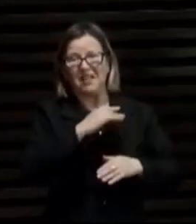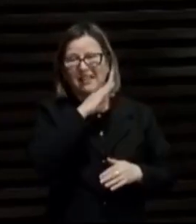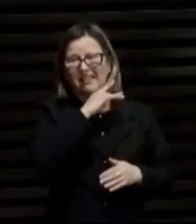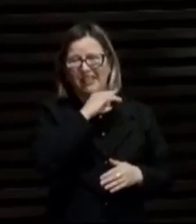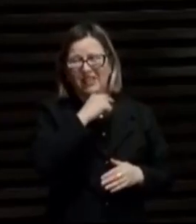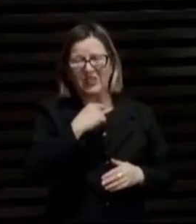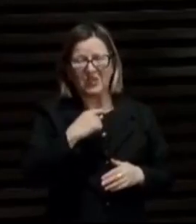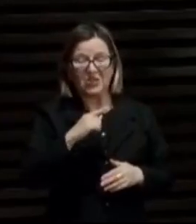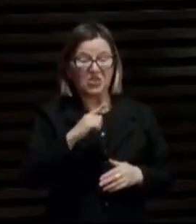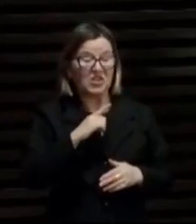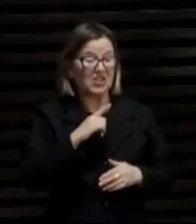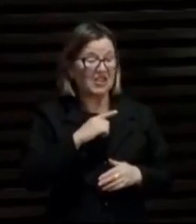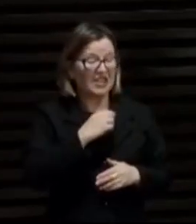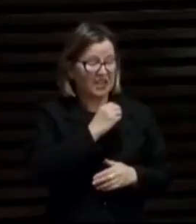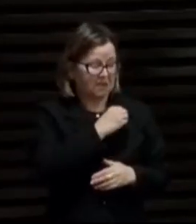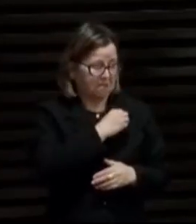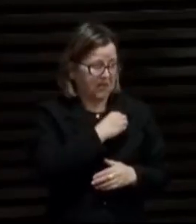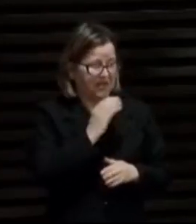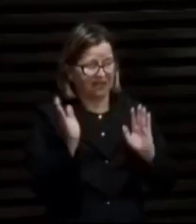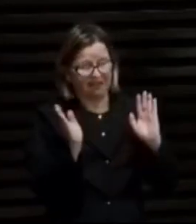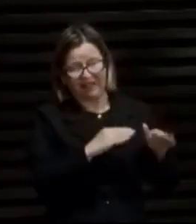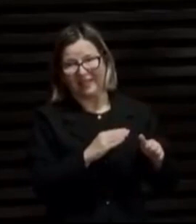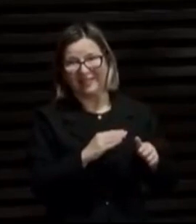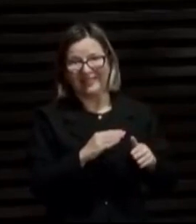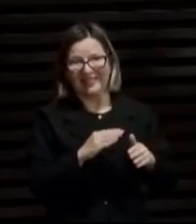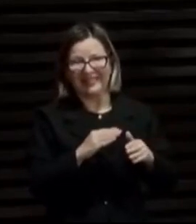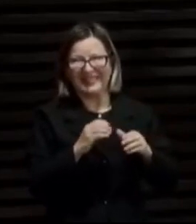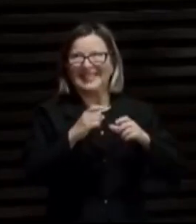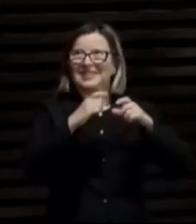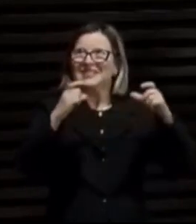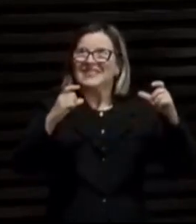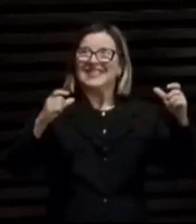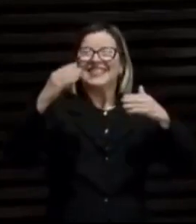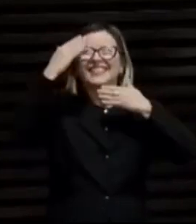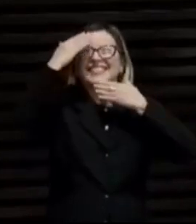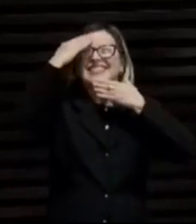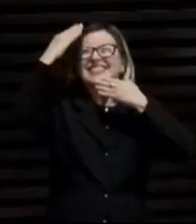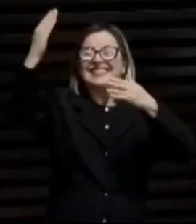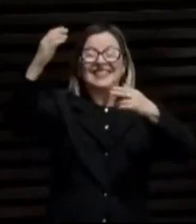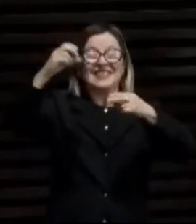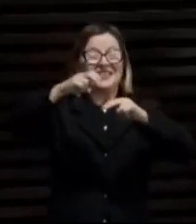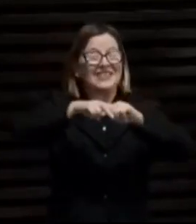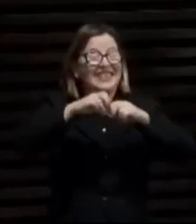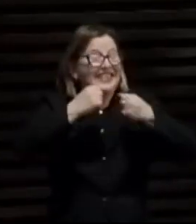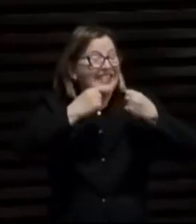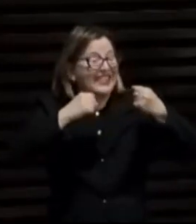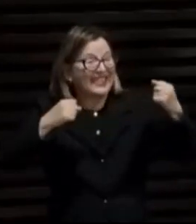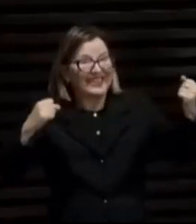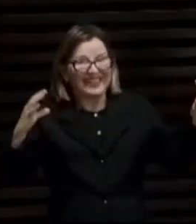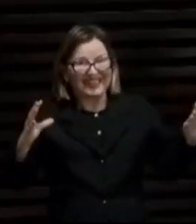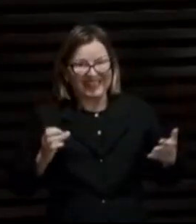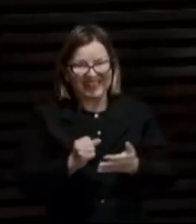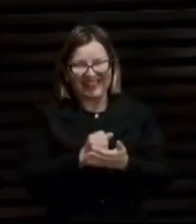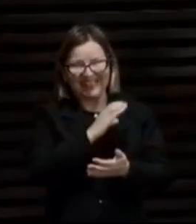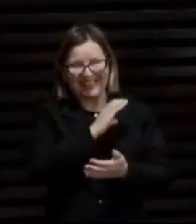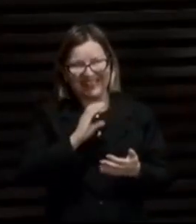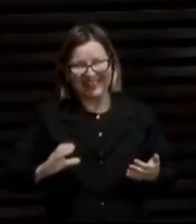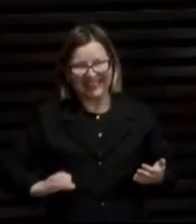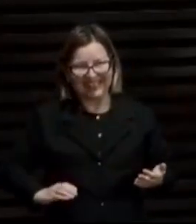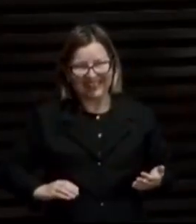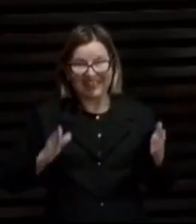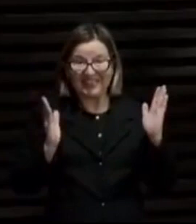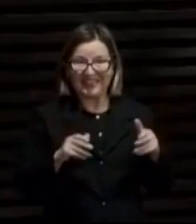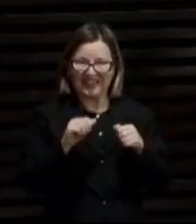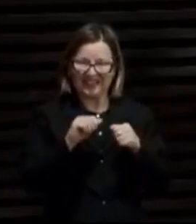pecado. E maior gratidão eu tenho por tão grande salvação que Cristo realizou ao doar a sua própria vida em meu